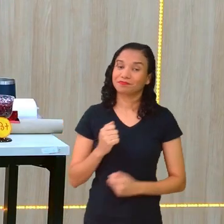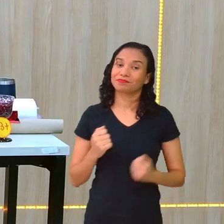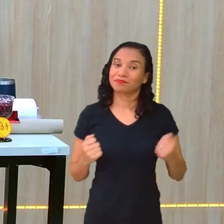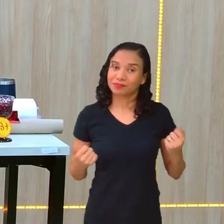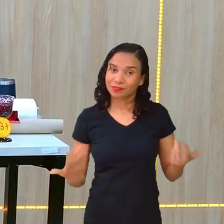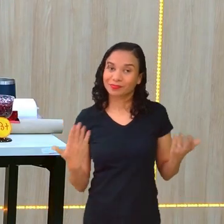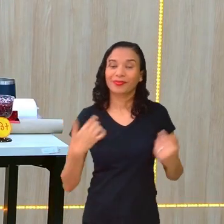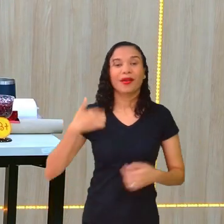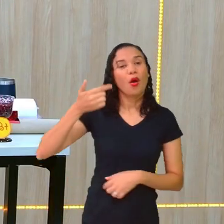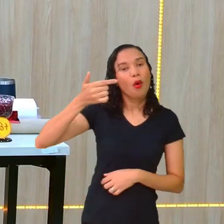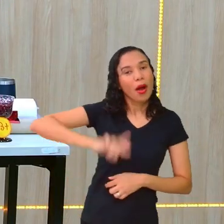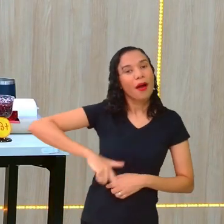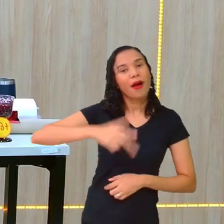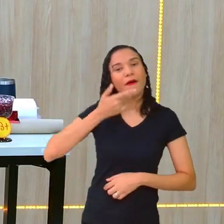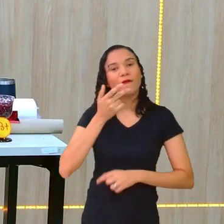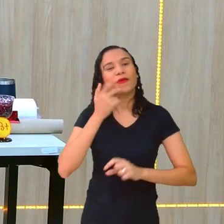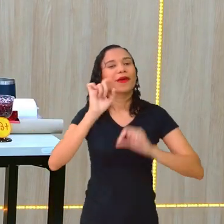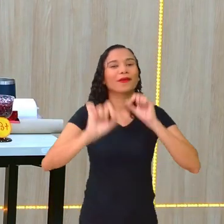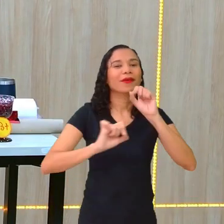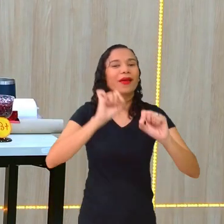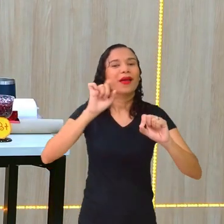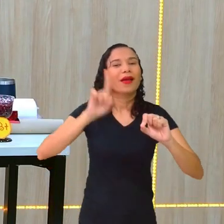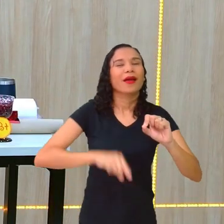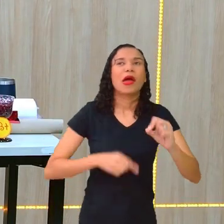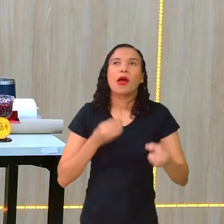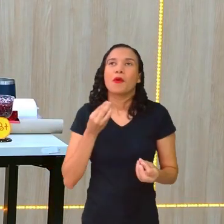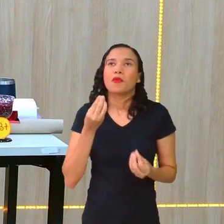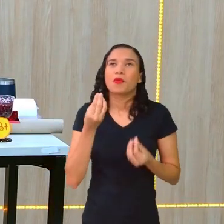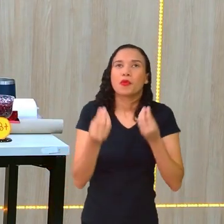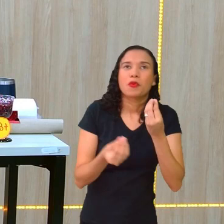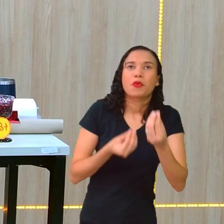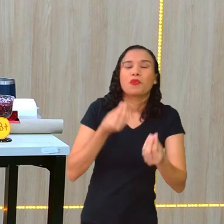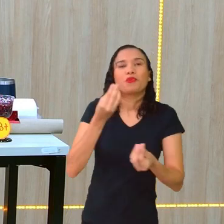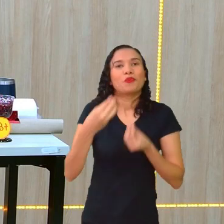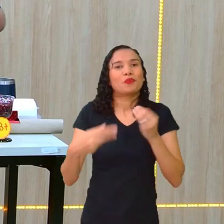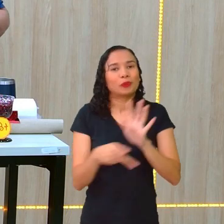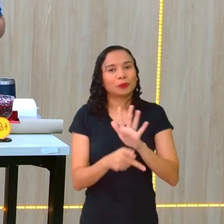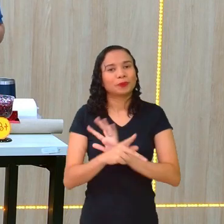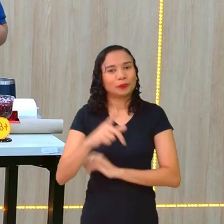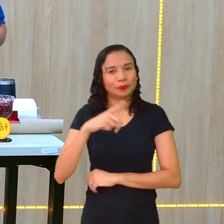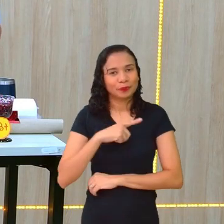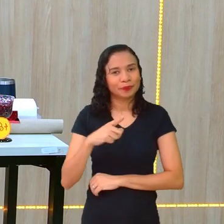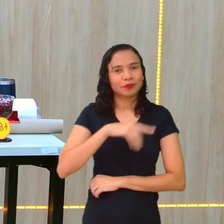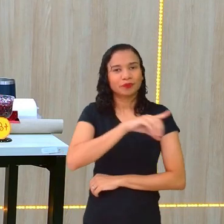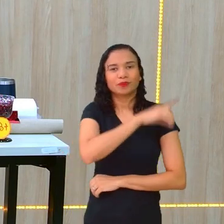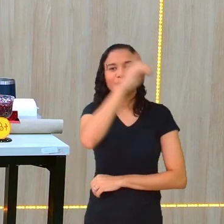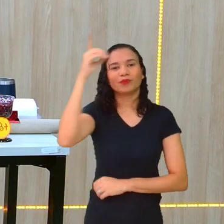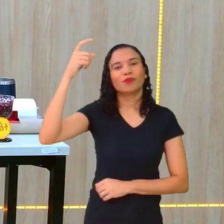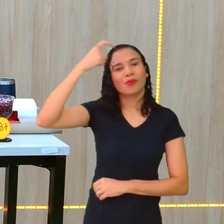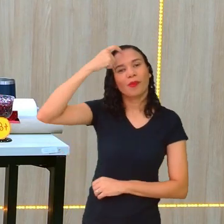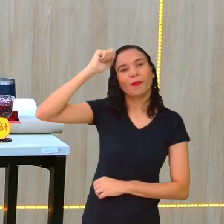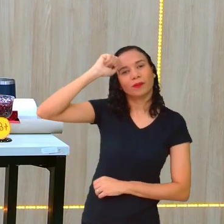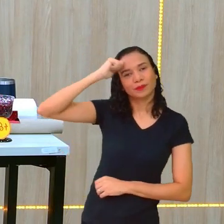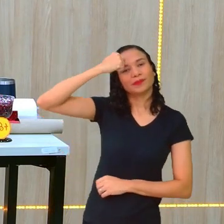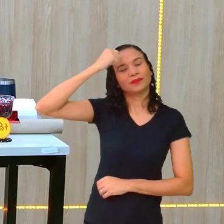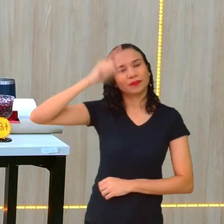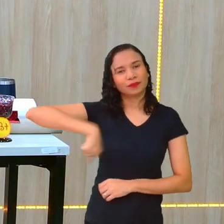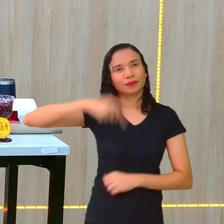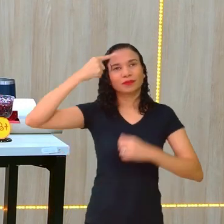Então, mais uma vez dizendo que é uma questão aí, né, desse Dia da Consciência Negra, um dia